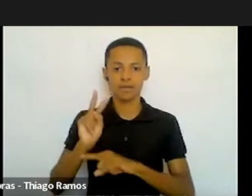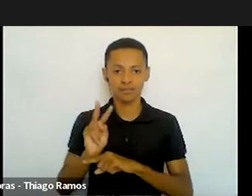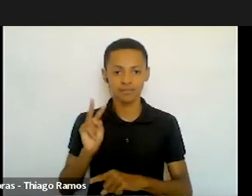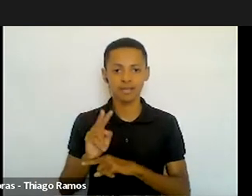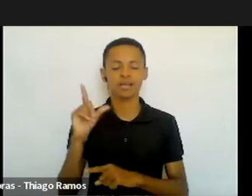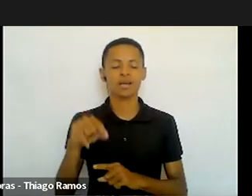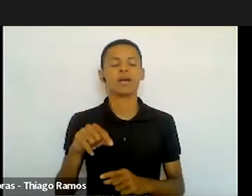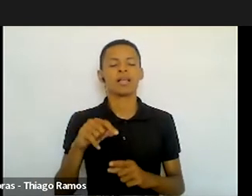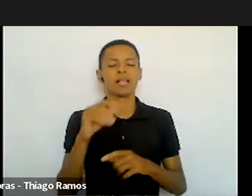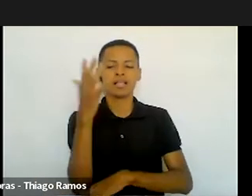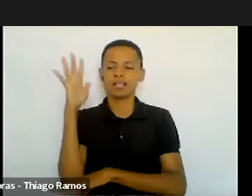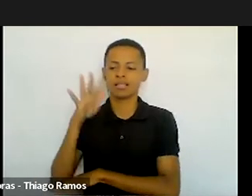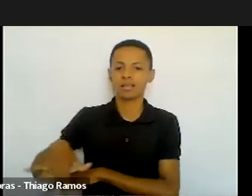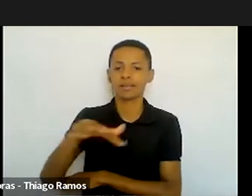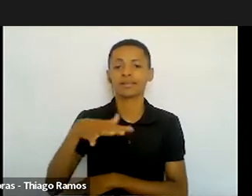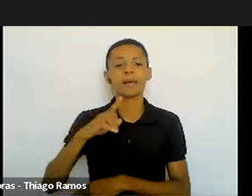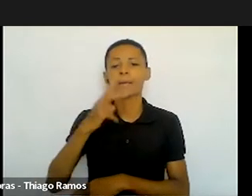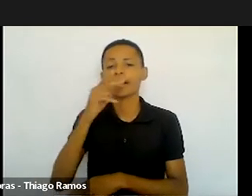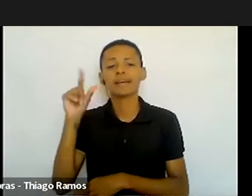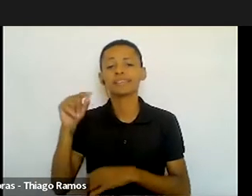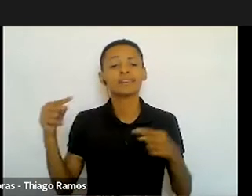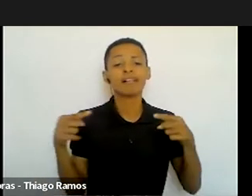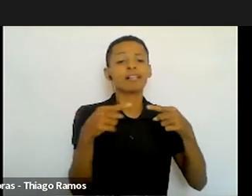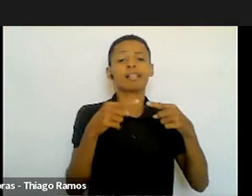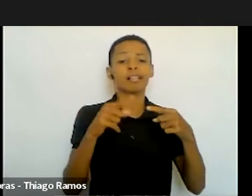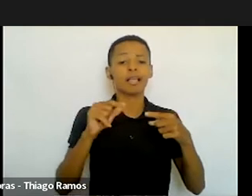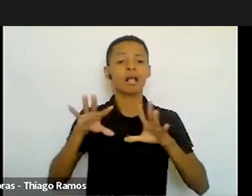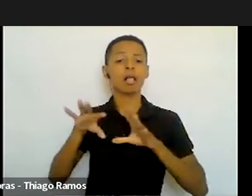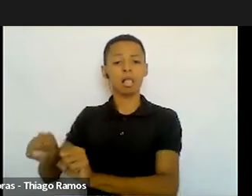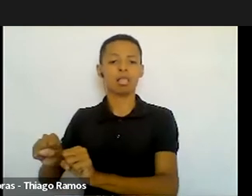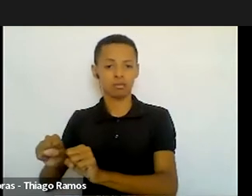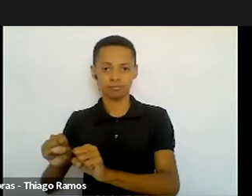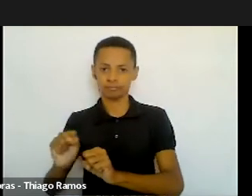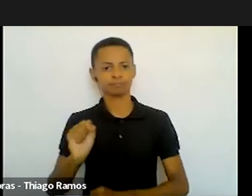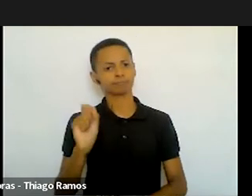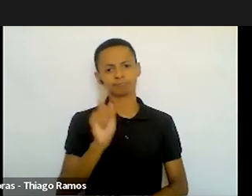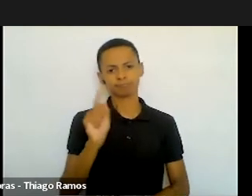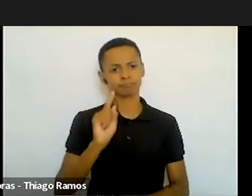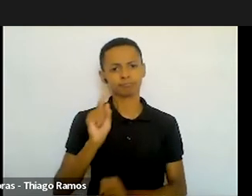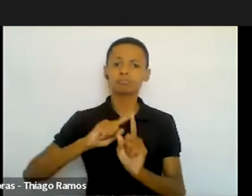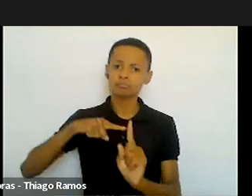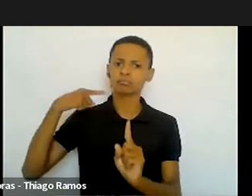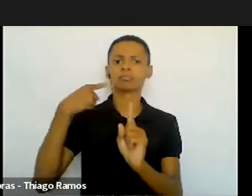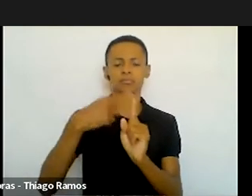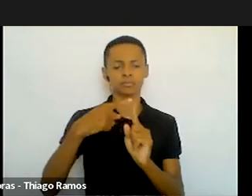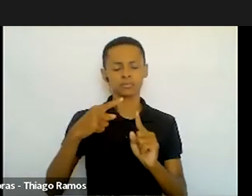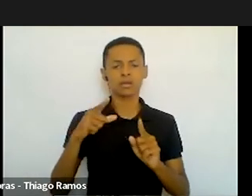pelo território, está ligada somente com relação à posse de terra. Mas é para além disso. Também é